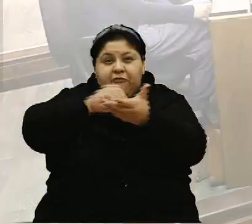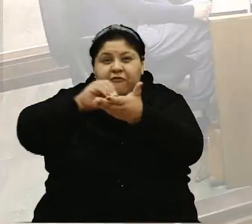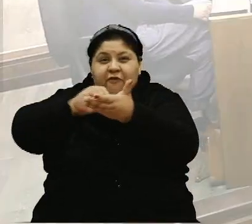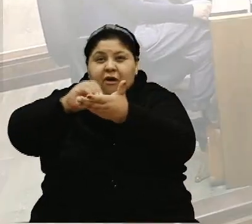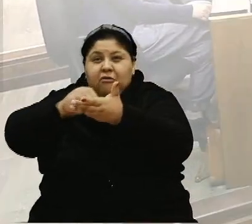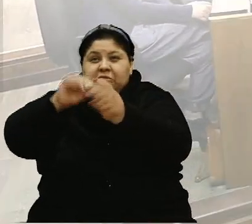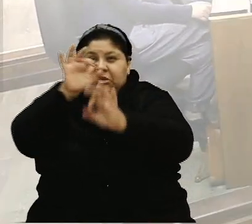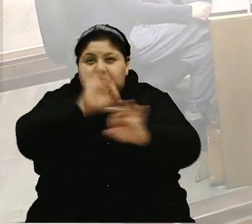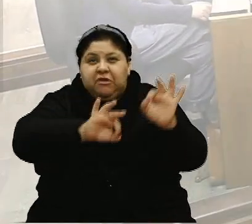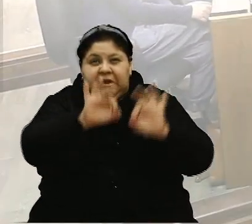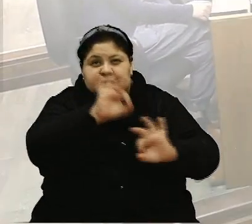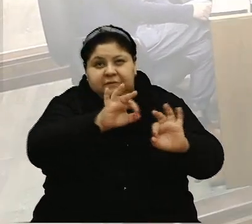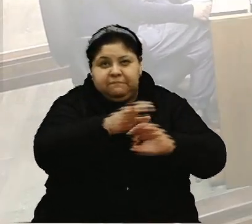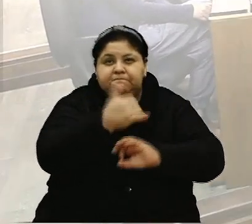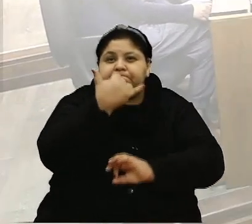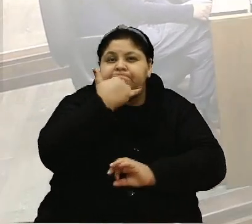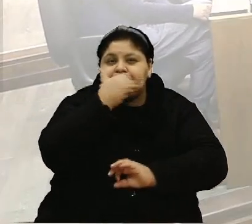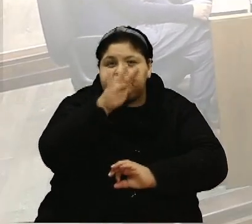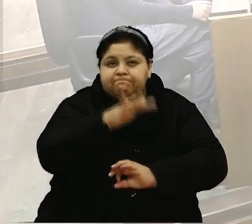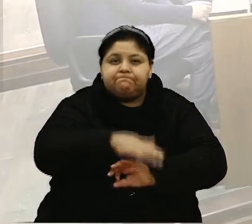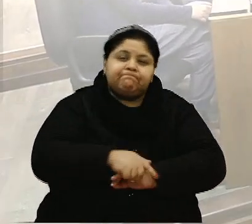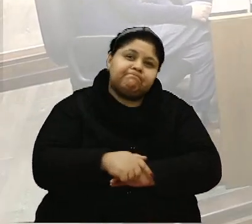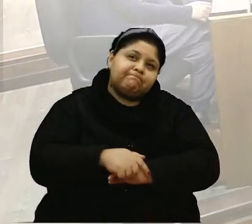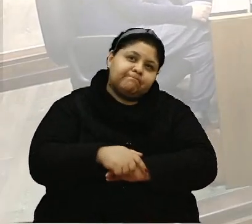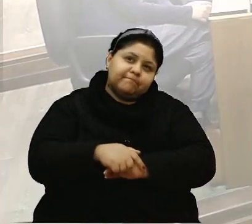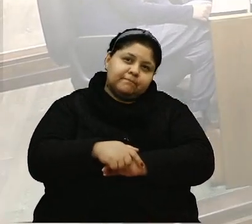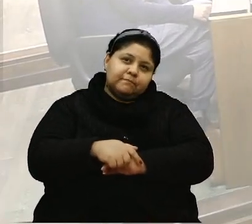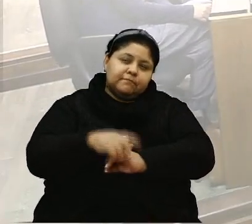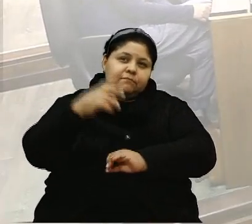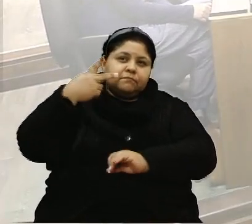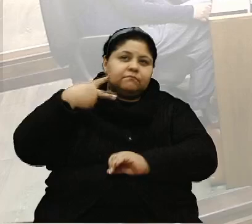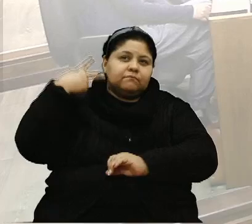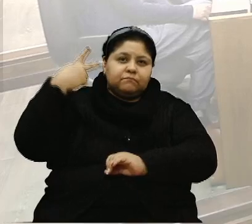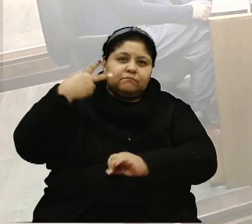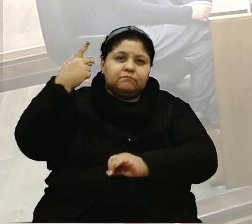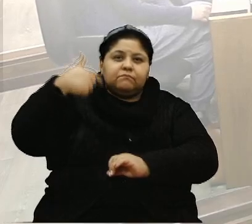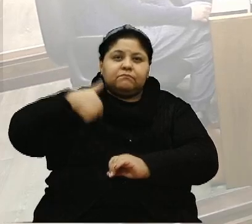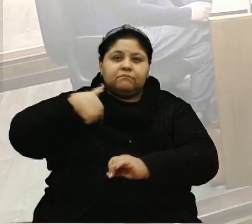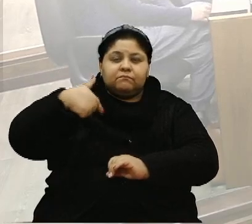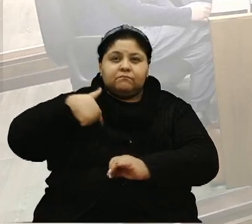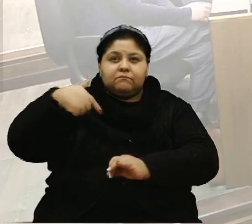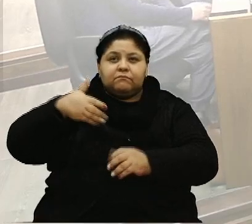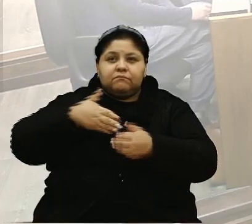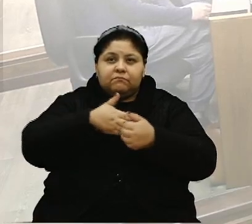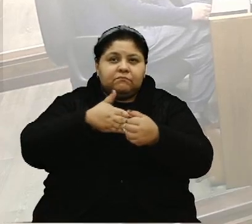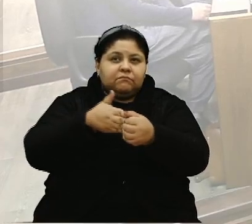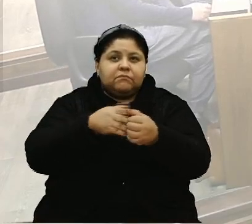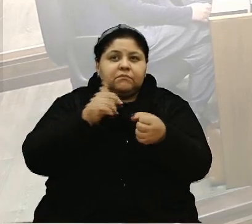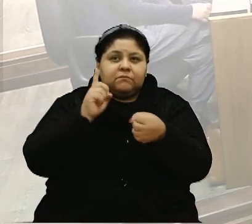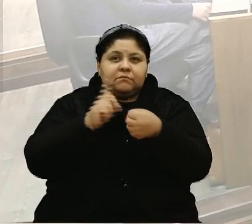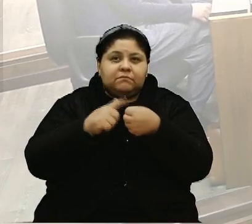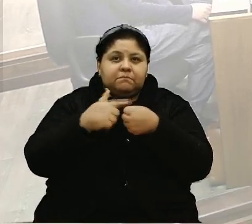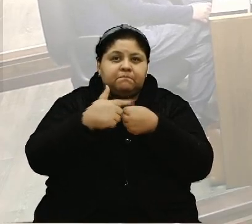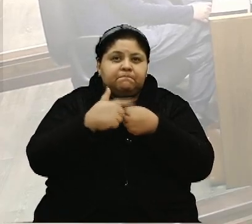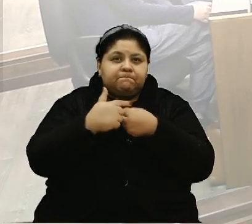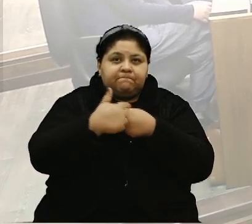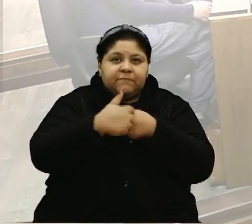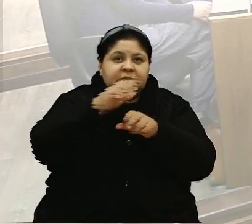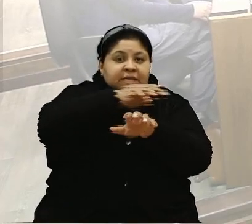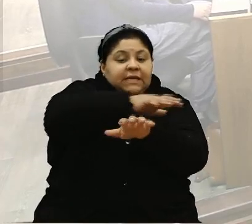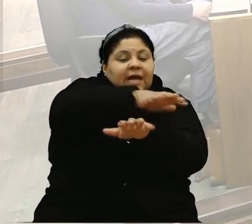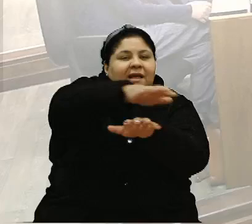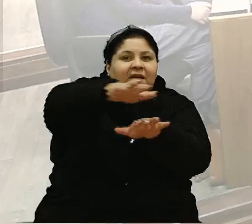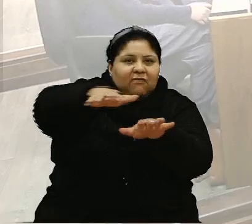parte, vereador. Desculpa. Vereadora, eu acompanho as cidades vizinhas, porque eu estou